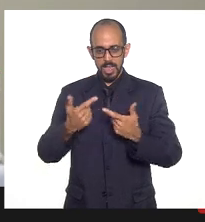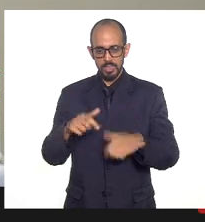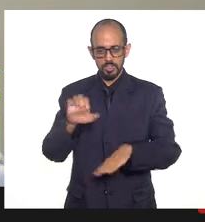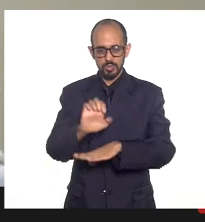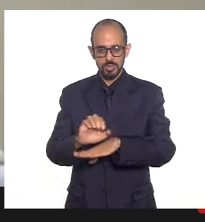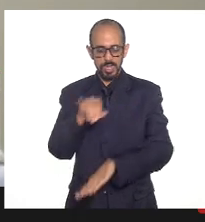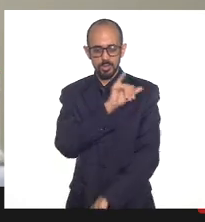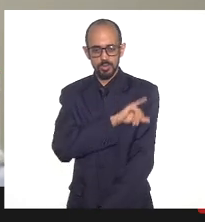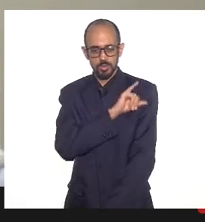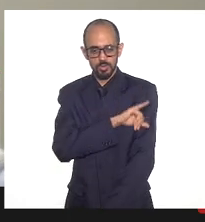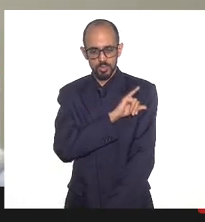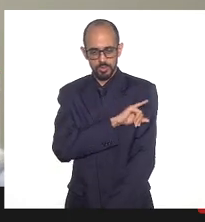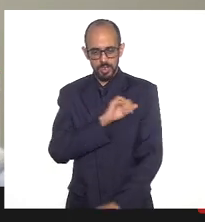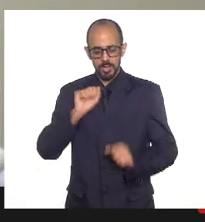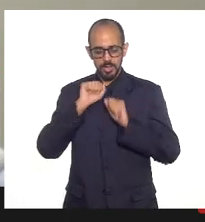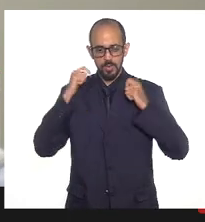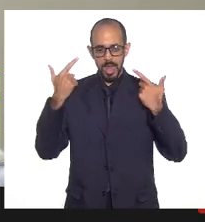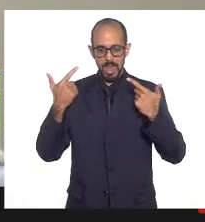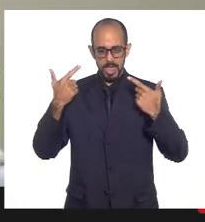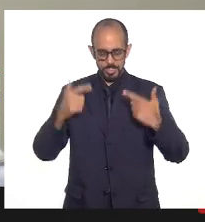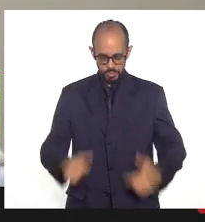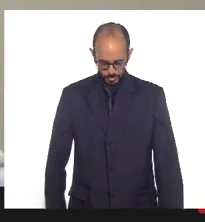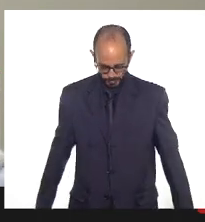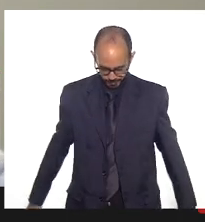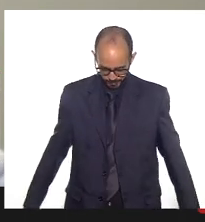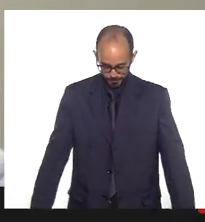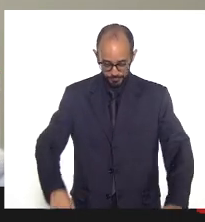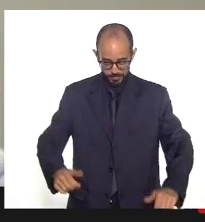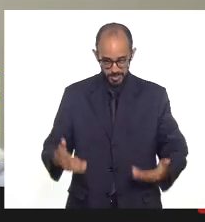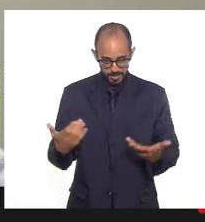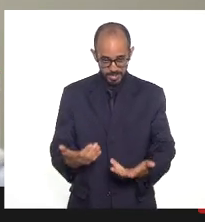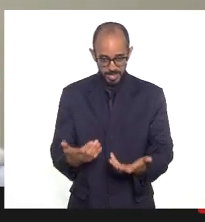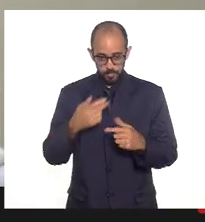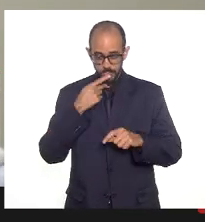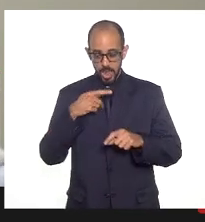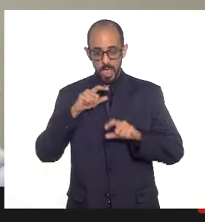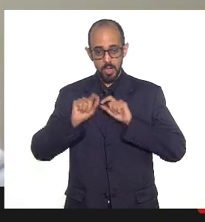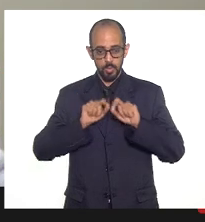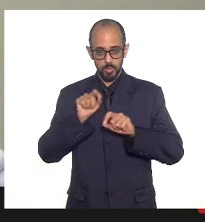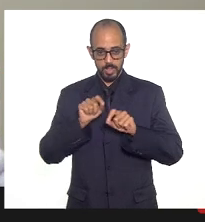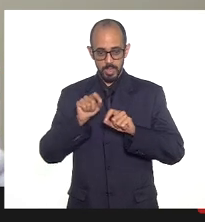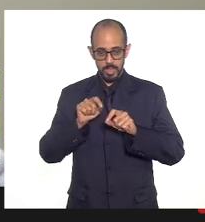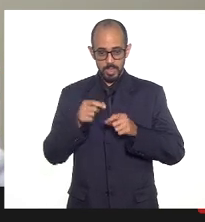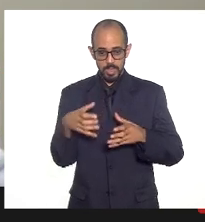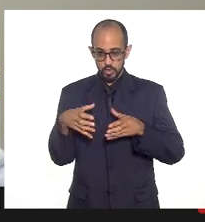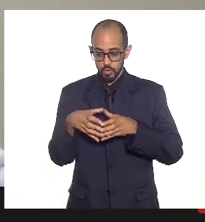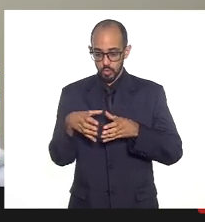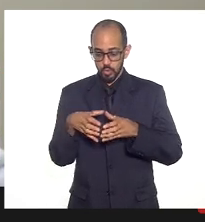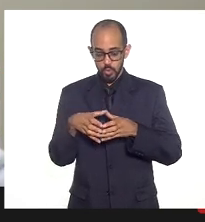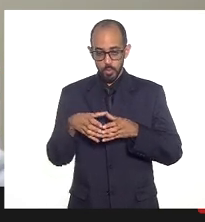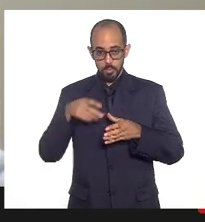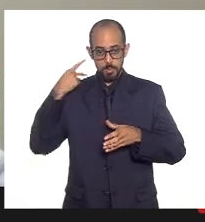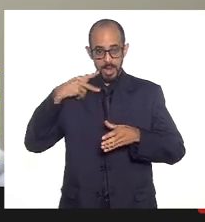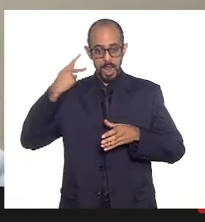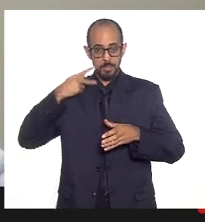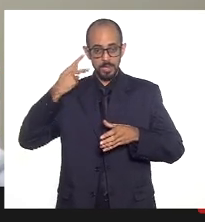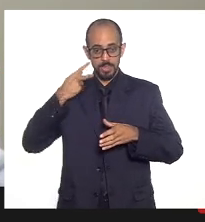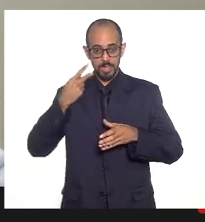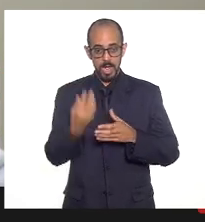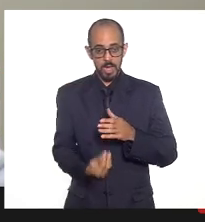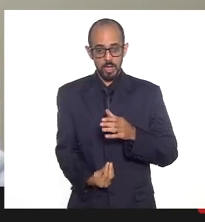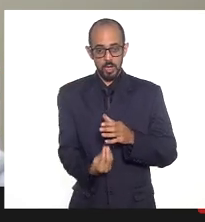Estado do Rio de Janeiro, Alerge. Quero dizer de saída que esta Frente Parlamentar ela se instala